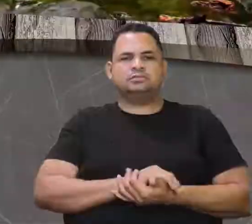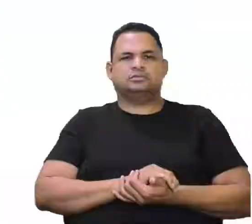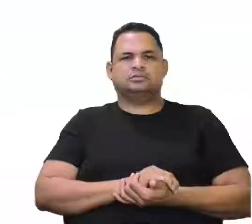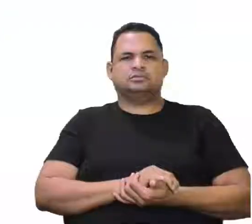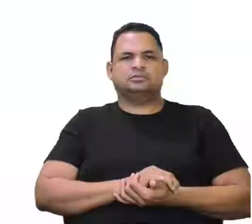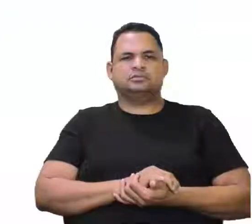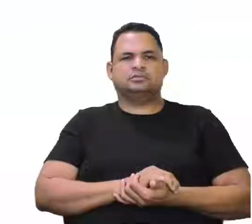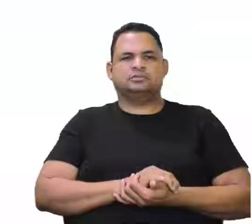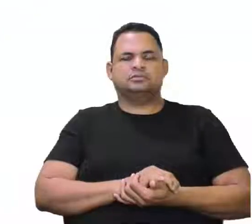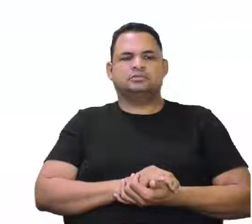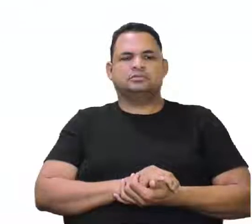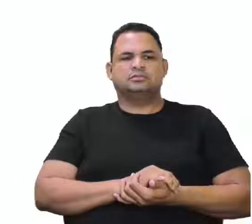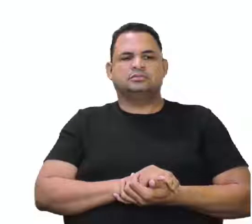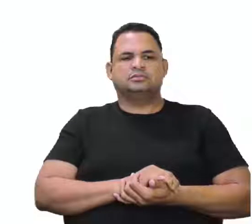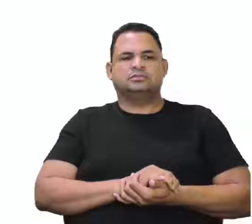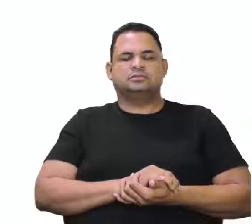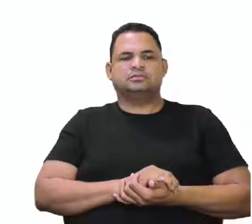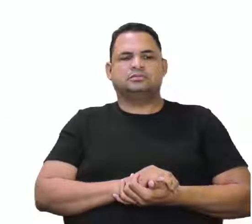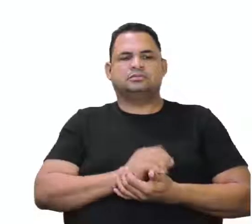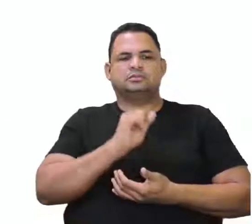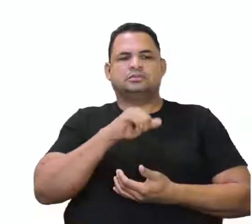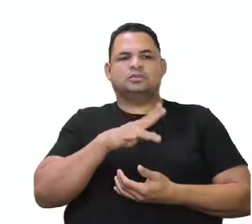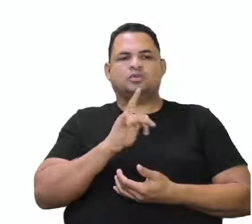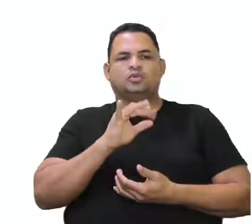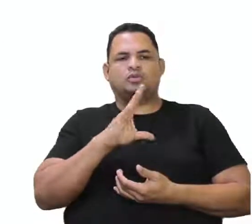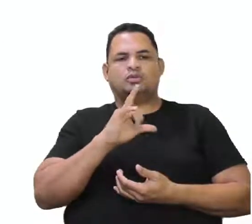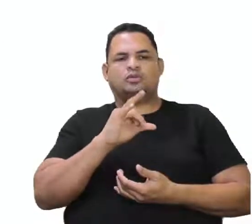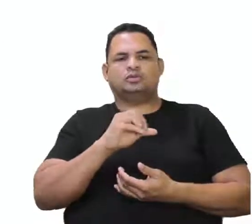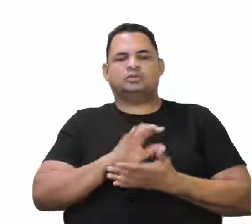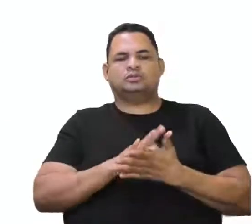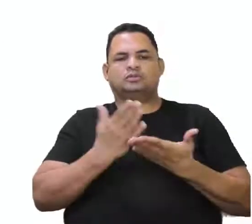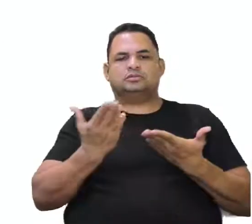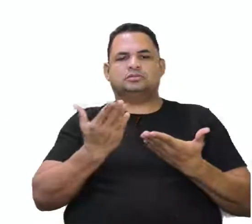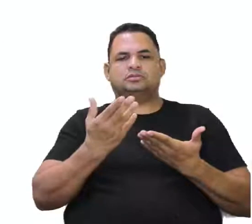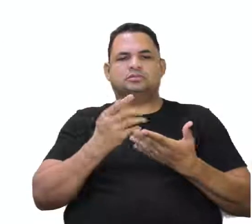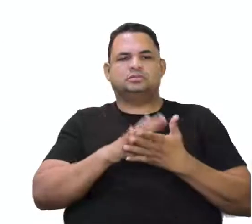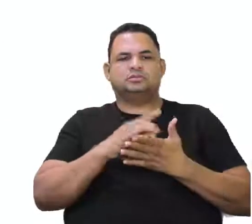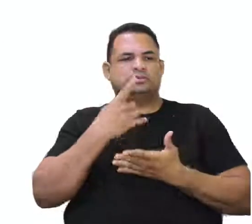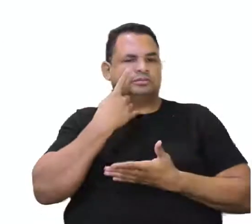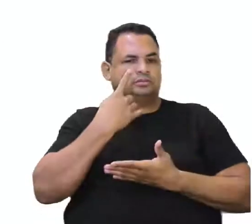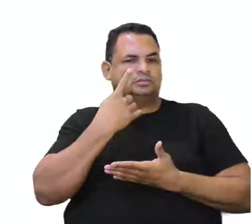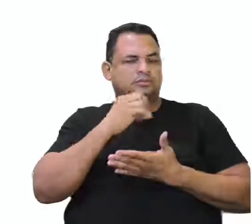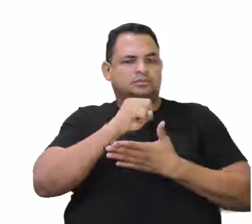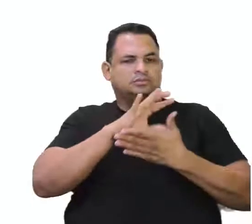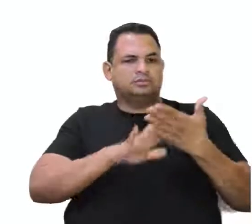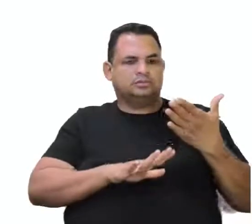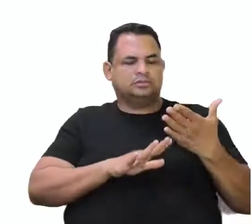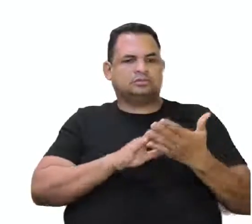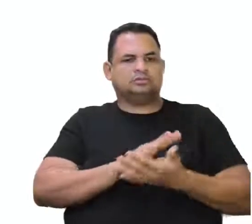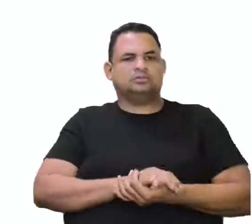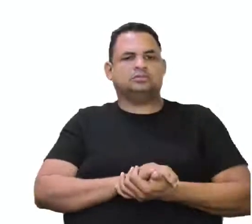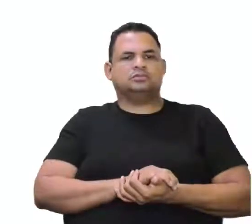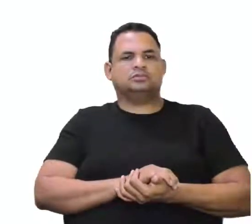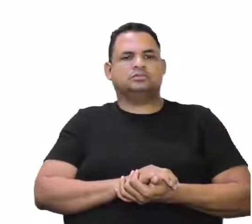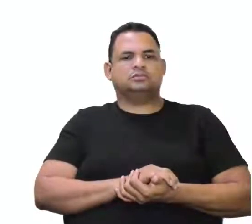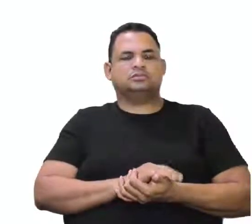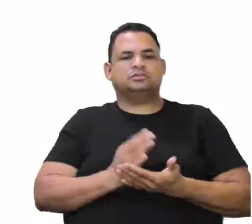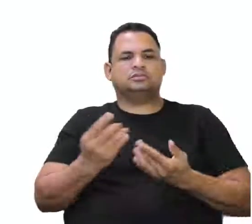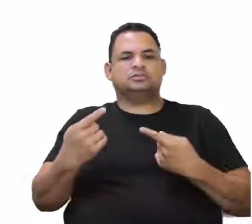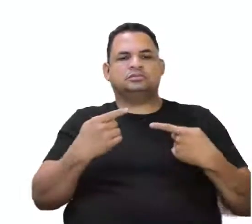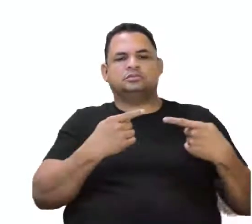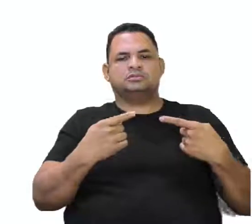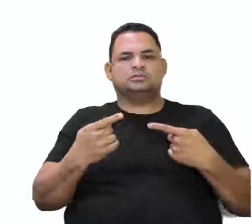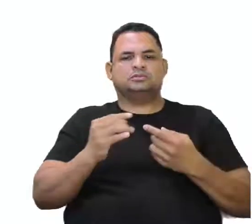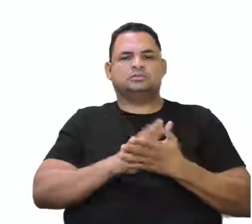jogar, sem perder tempo. Então, a autoecologia, enquanto vocês dão uma olhadinha na questão, a gente vai falando. A autoecologia está